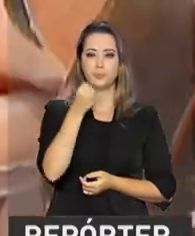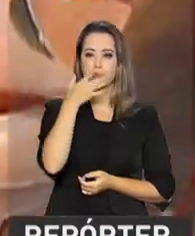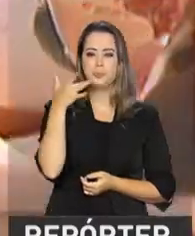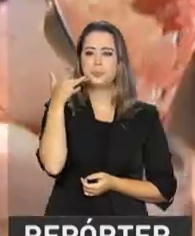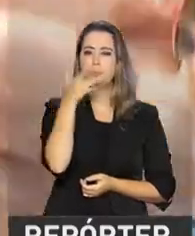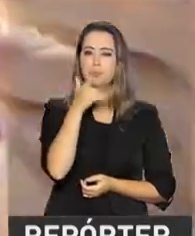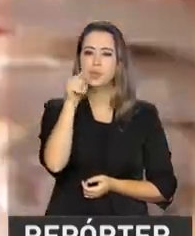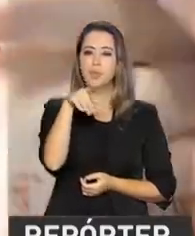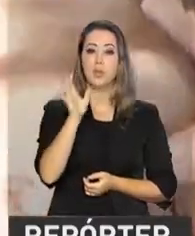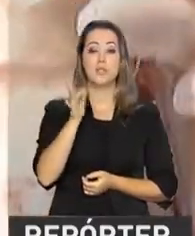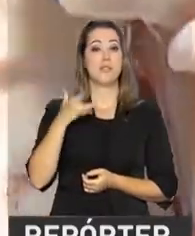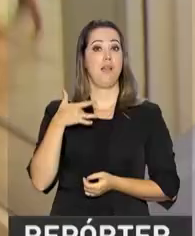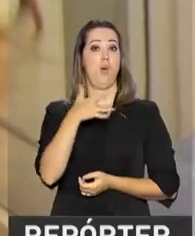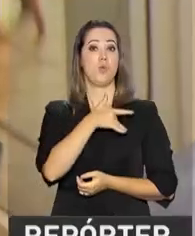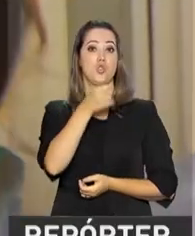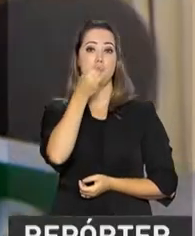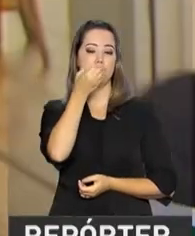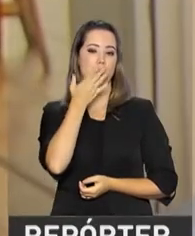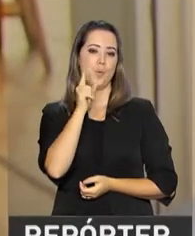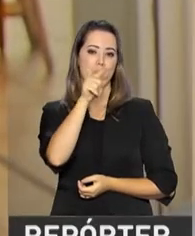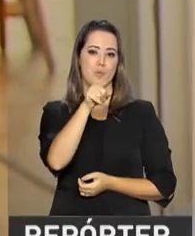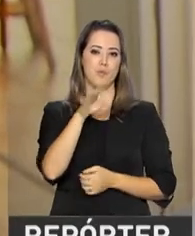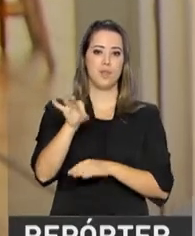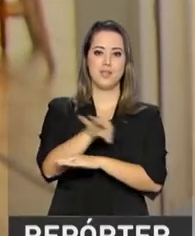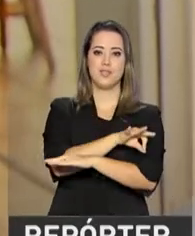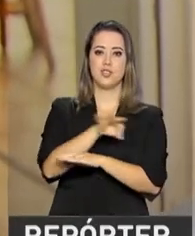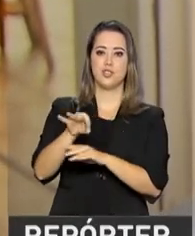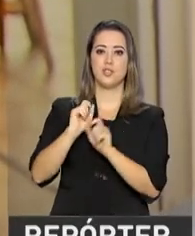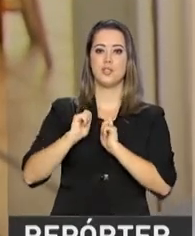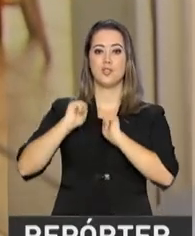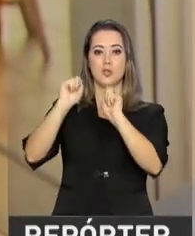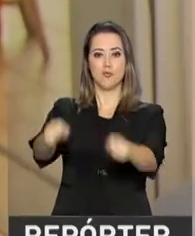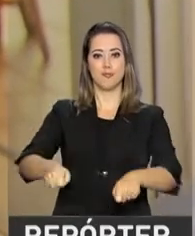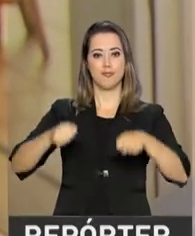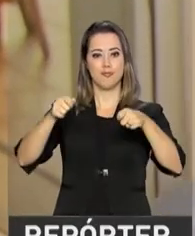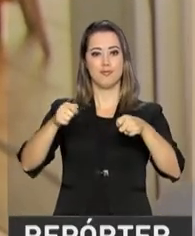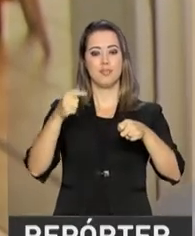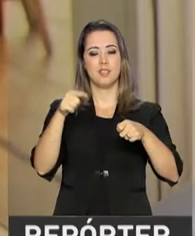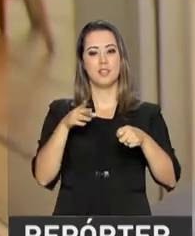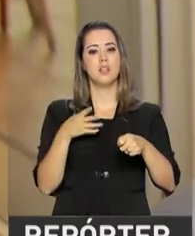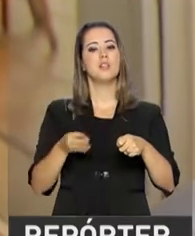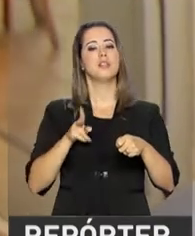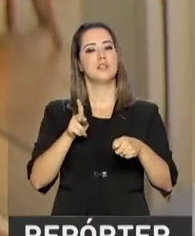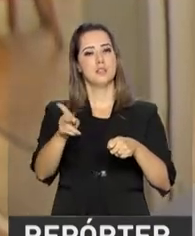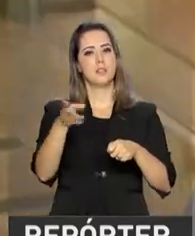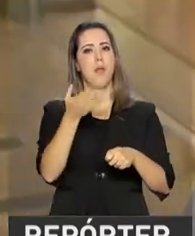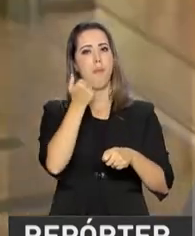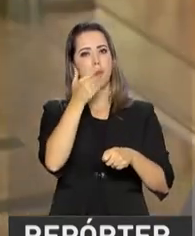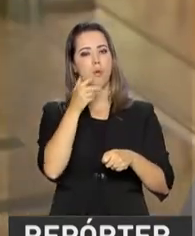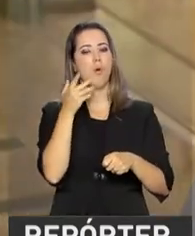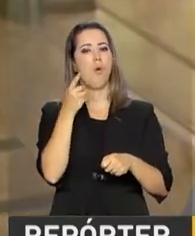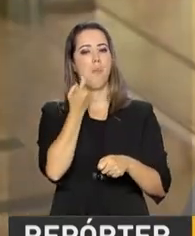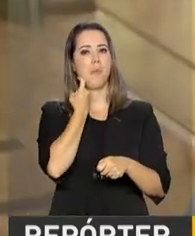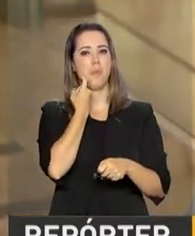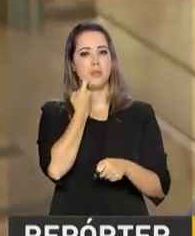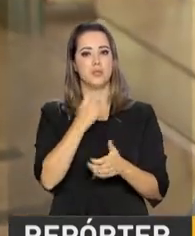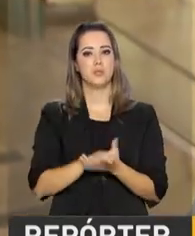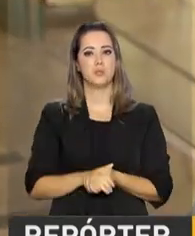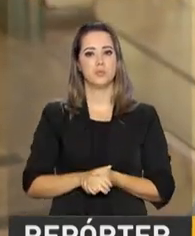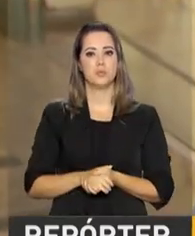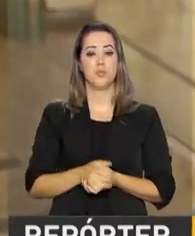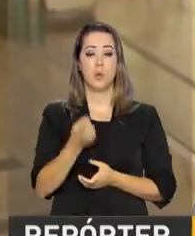para a saúde engenheiro e pescador jordão aguiar consome peixe semanalmente um bicho que é um preço